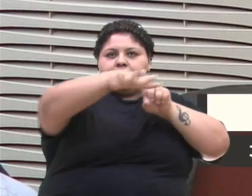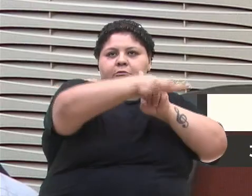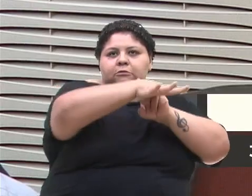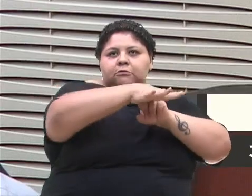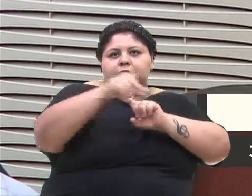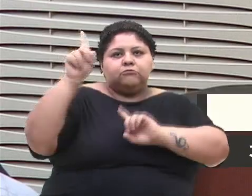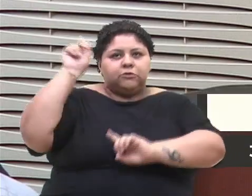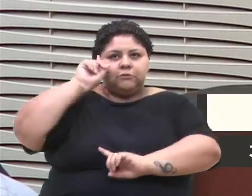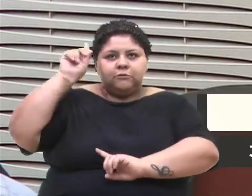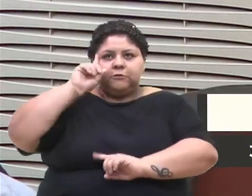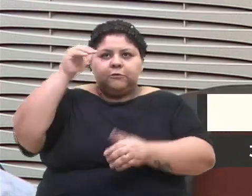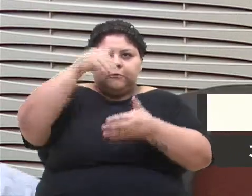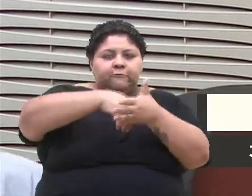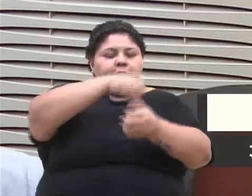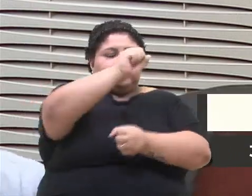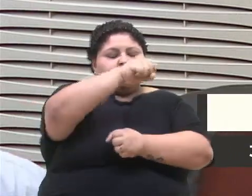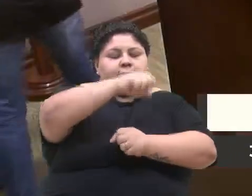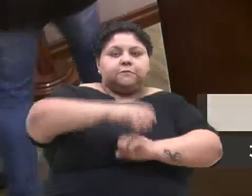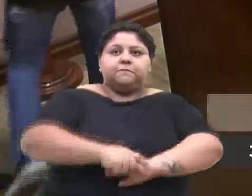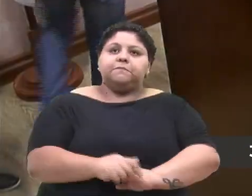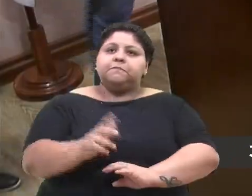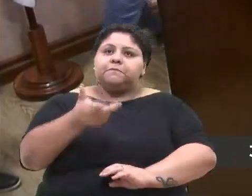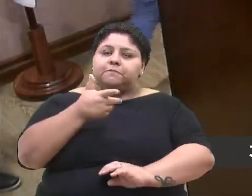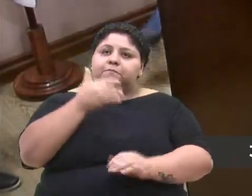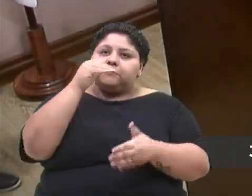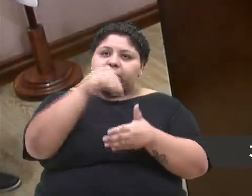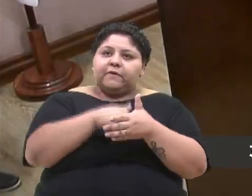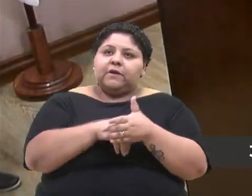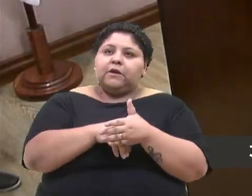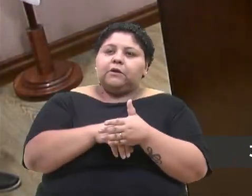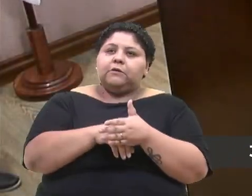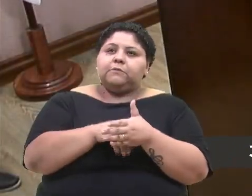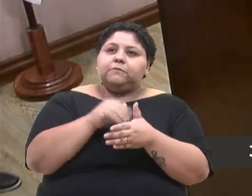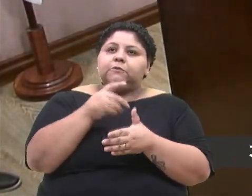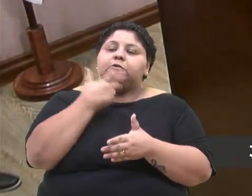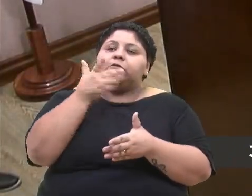dia a dia. Voto sim, presidente. Declarar voto, senhor presidente. Para declarar voto, Alberto Meneguzzi.